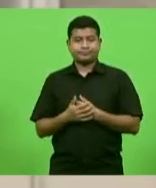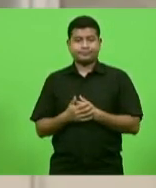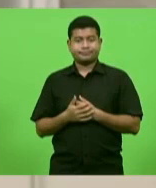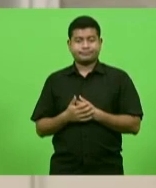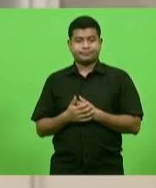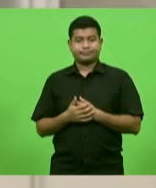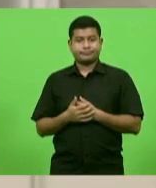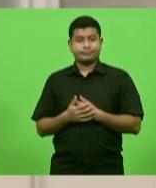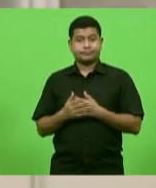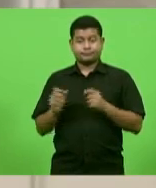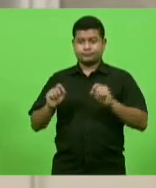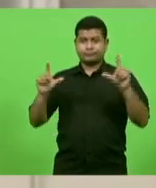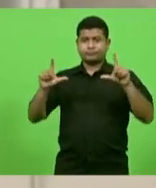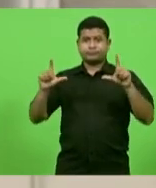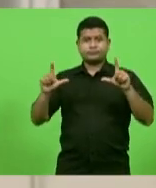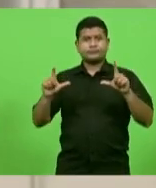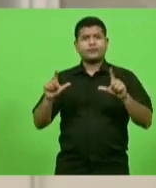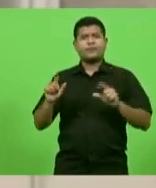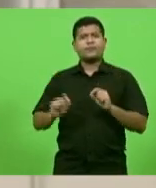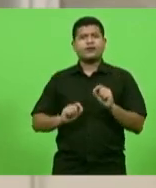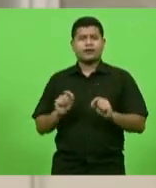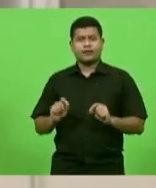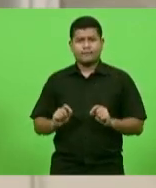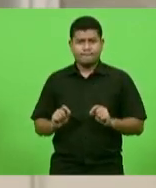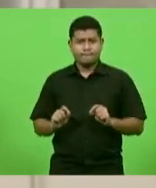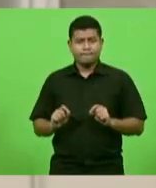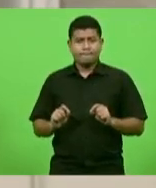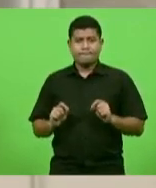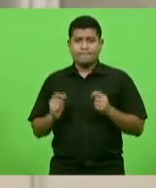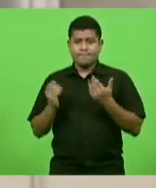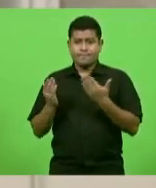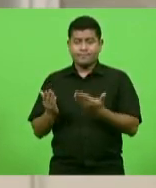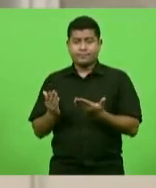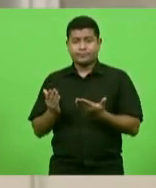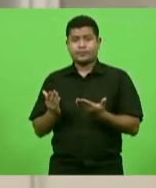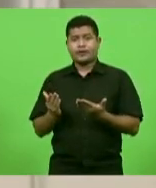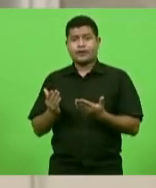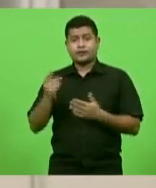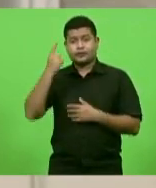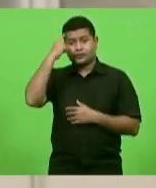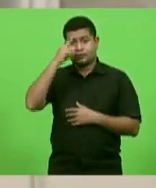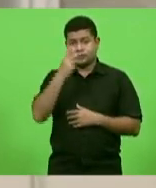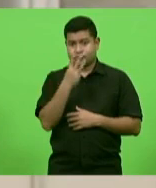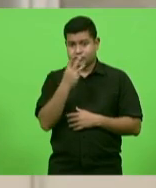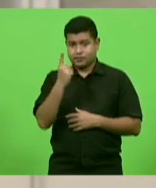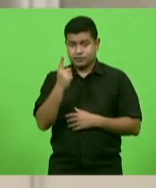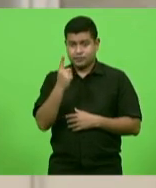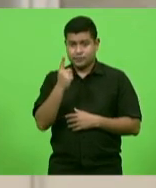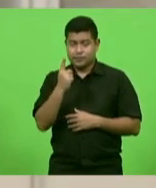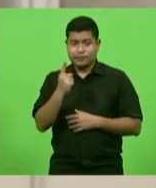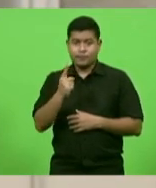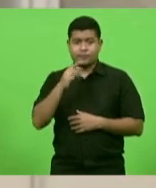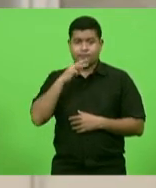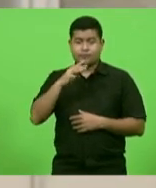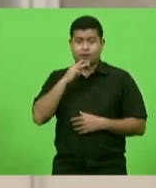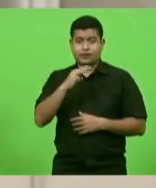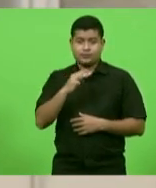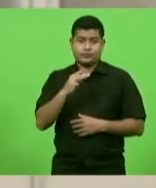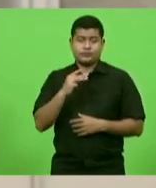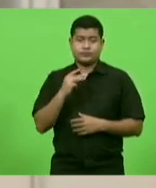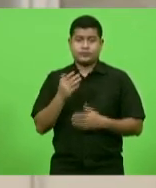e salta aos olhos também o fato de que em 31 de Março o